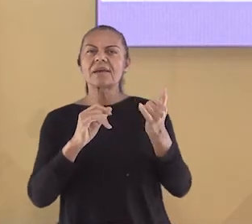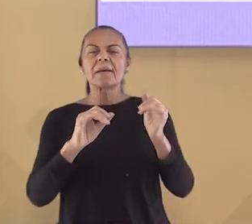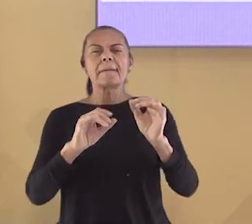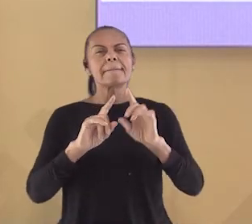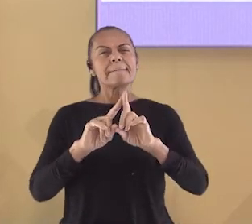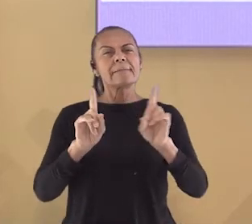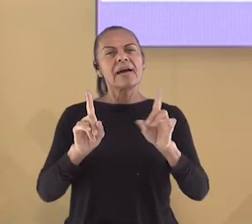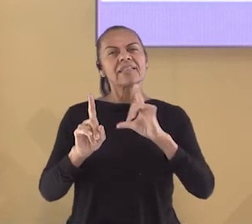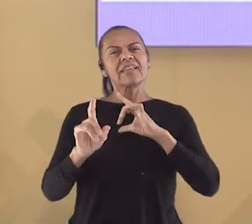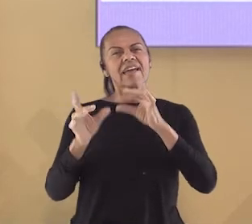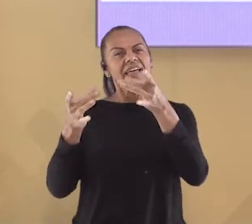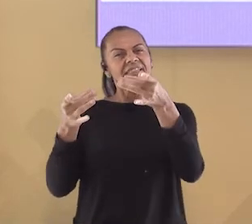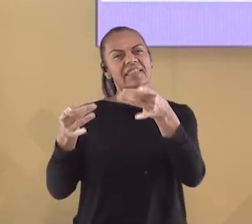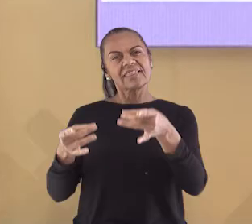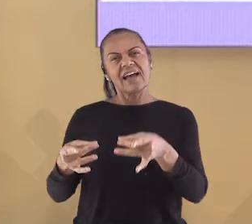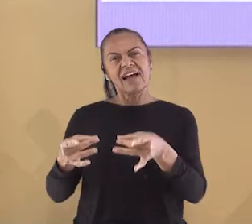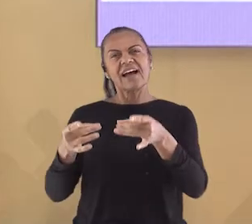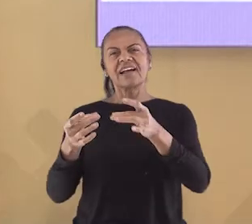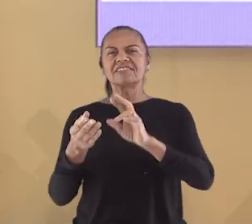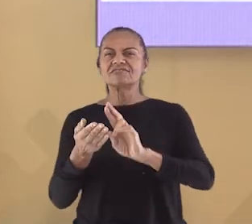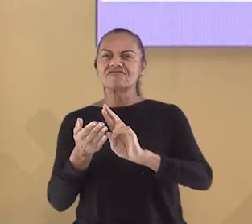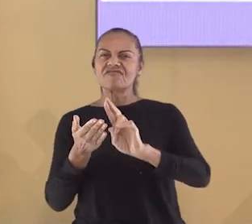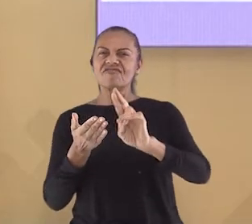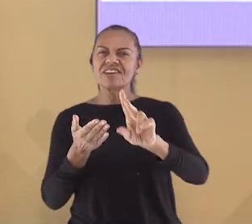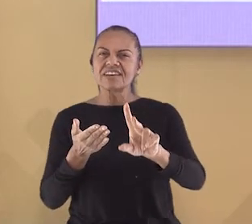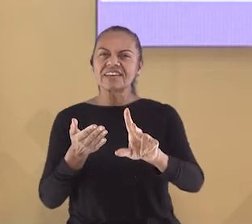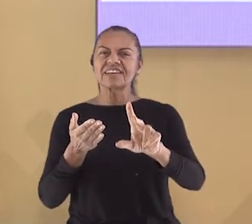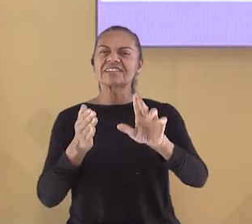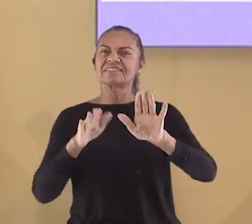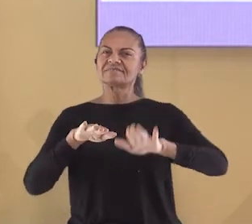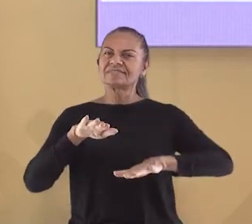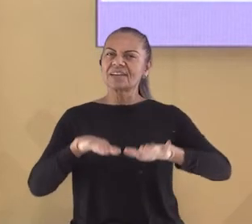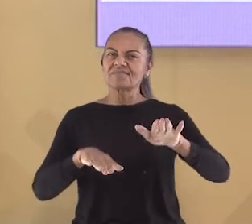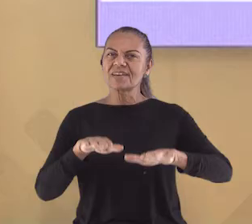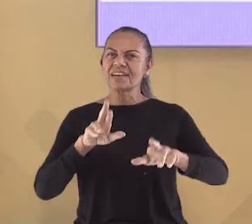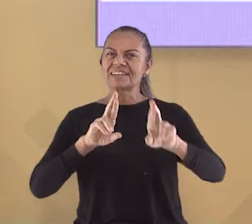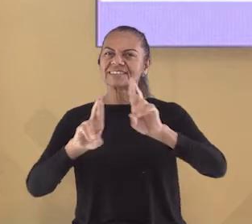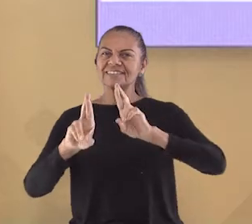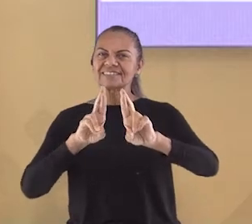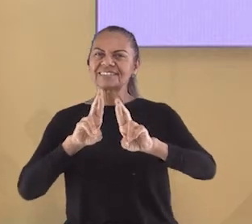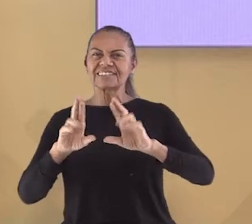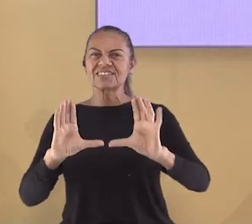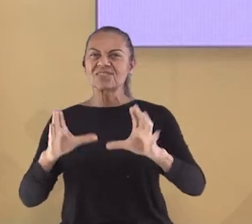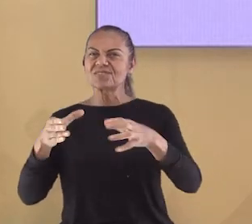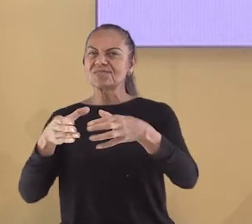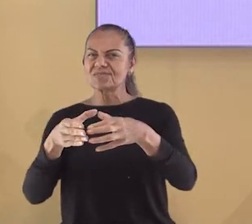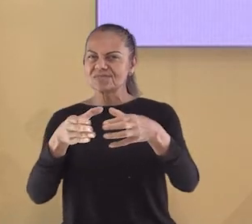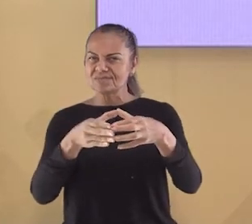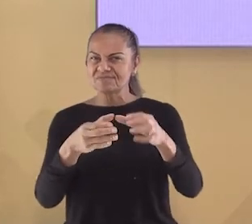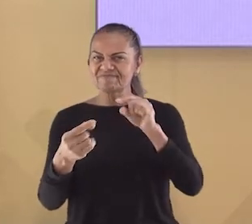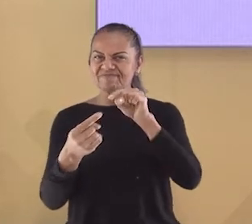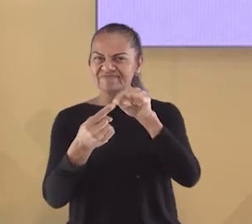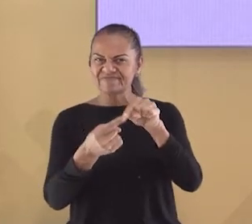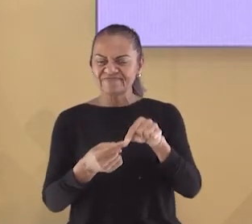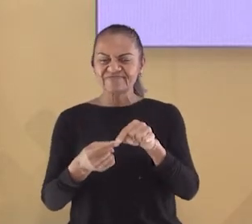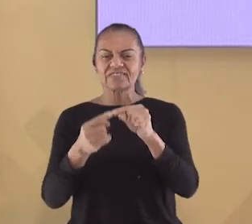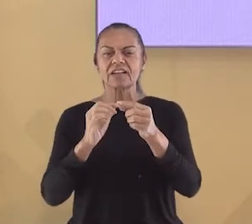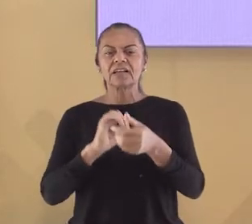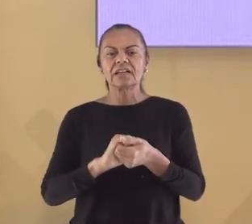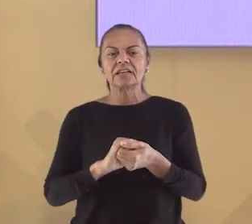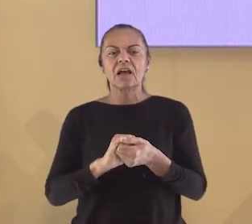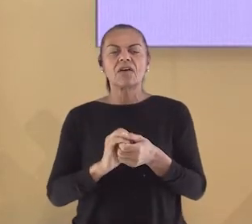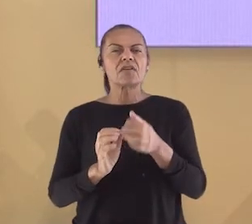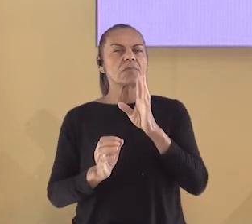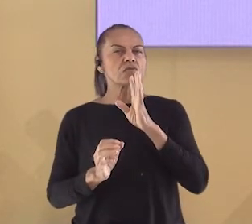os diversos grupos e as culturas com os quais se relacionam. Vamos conhecer alguns ritos de iniciação